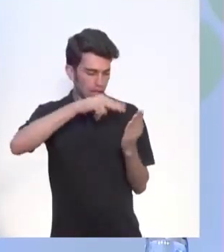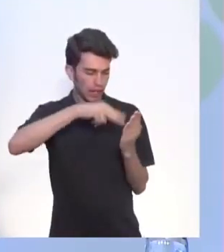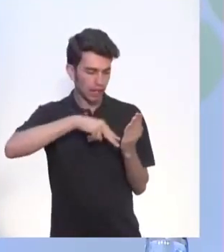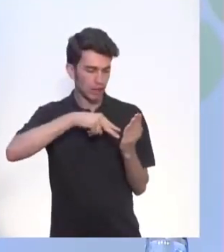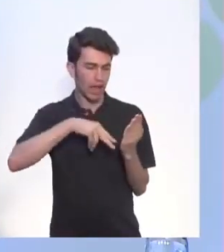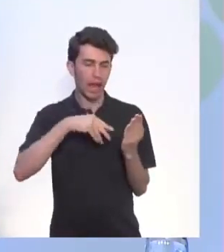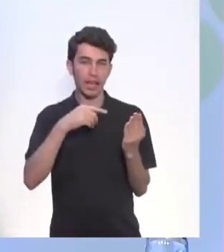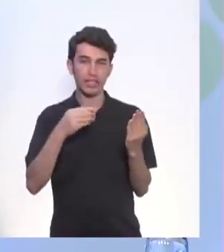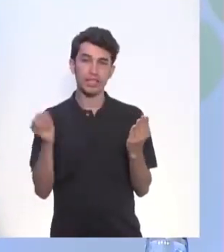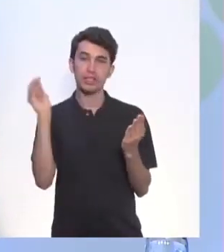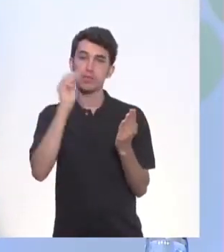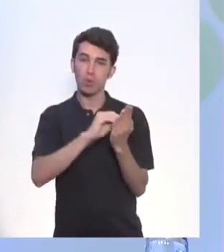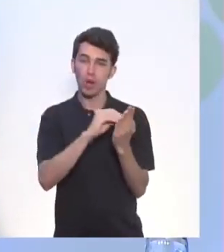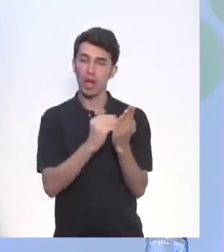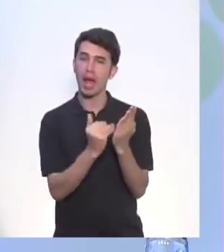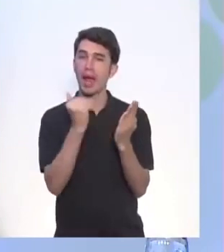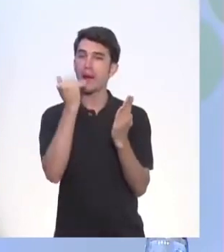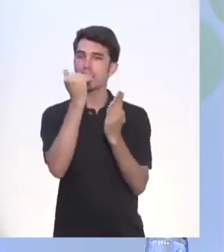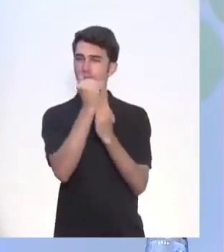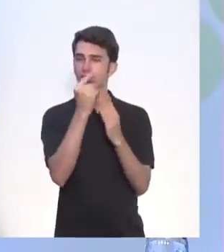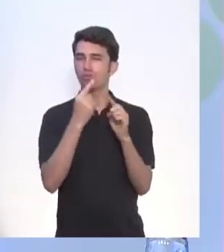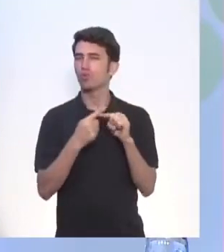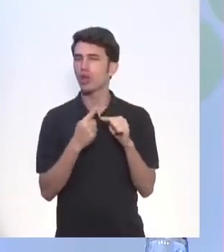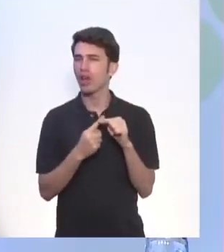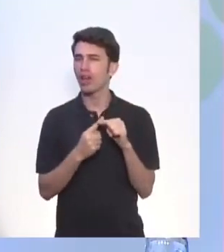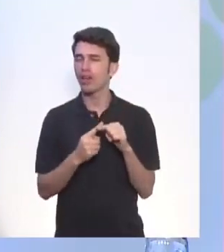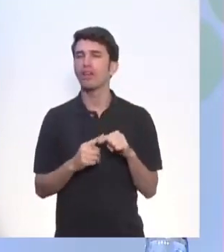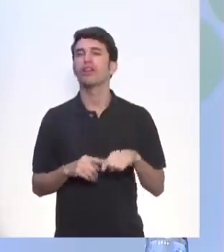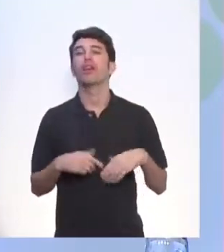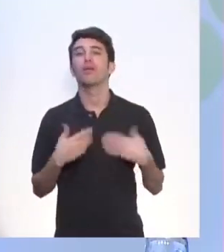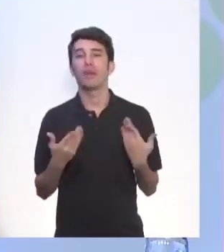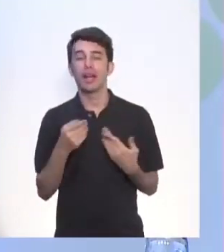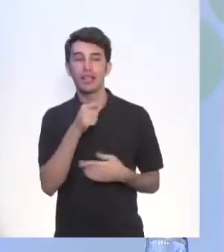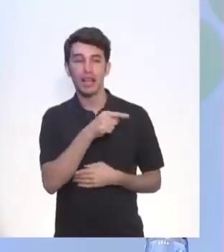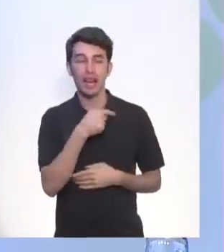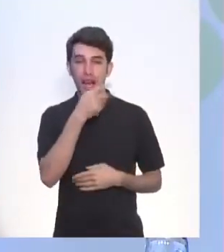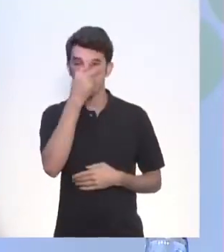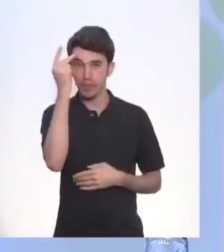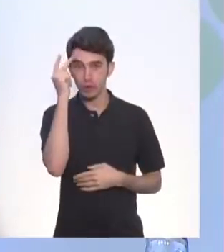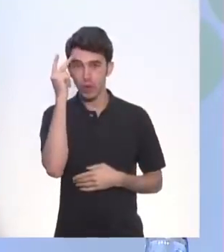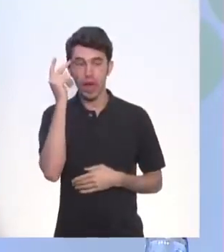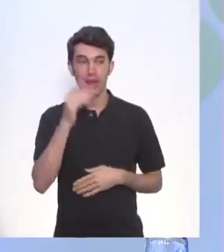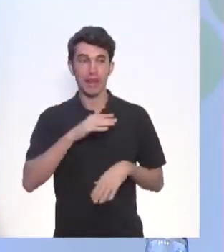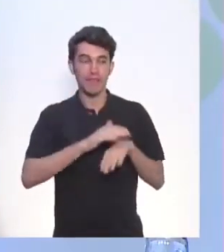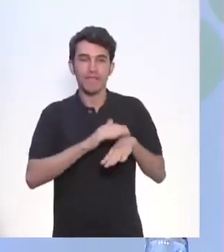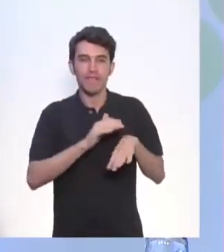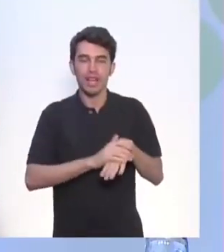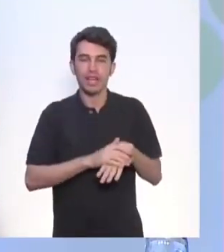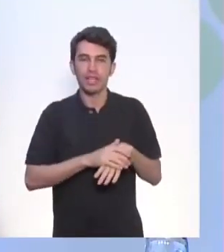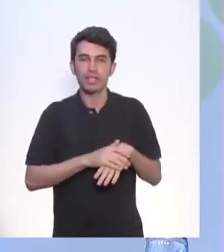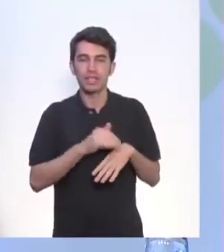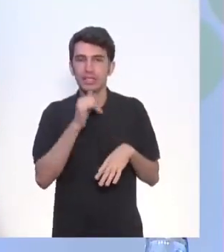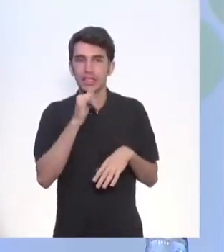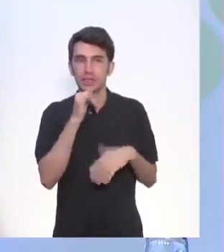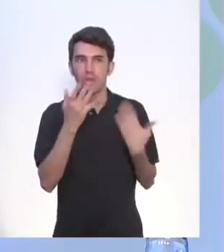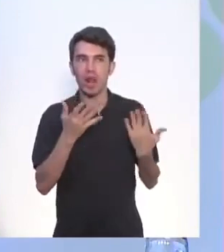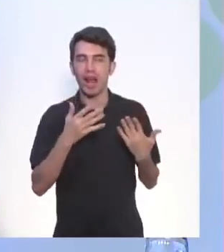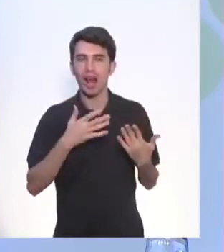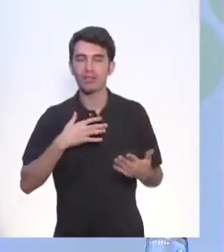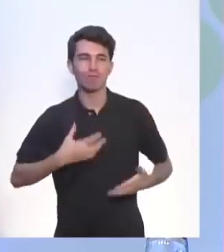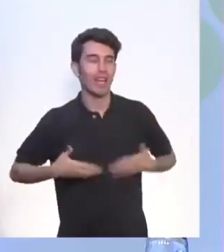acrescenta essas ideias para poder pensarmos o seguinte: se naquele momento o entrevistado ele agiu de uma maneira mais, vamos pensar